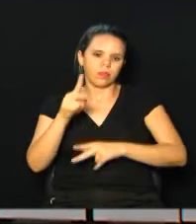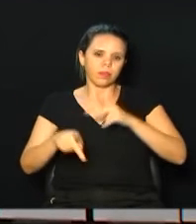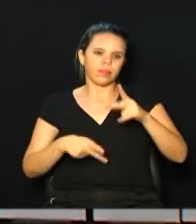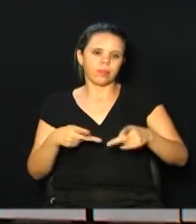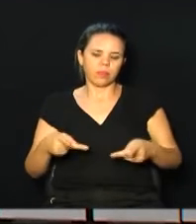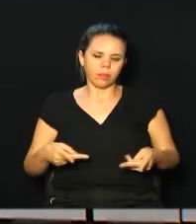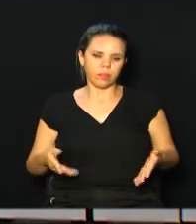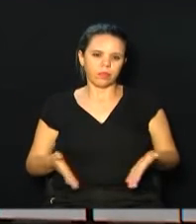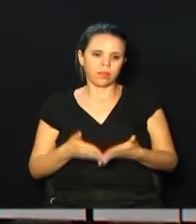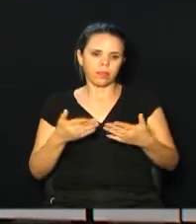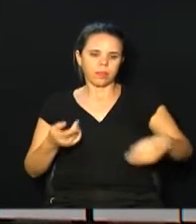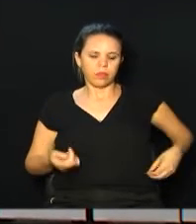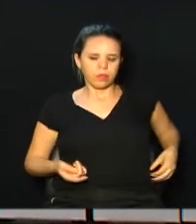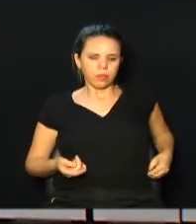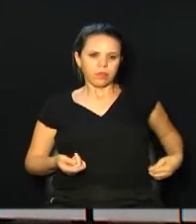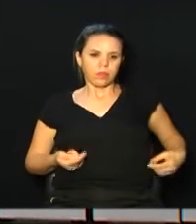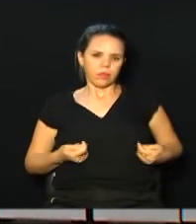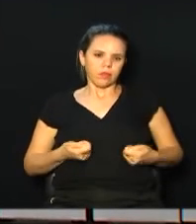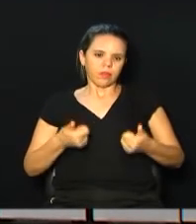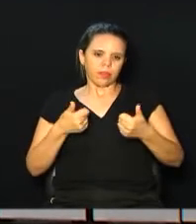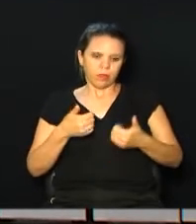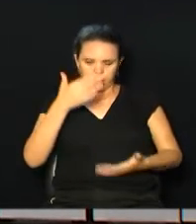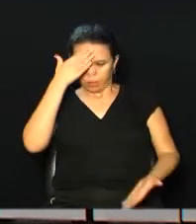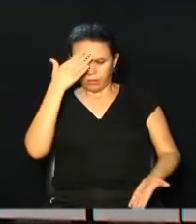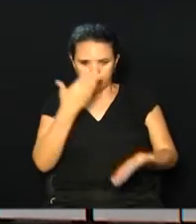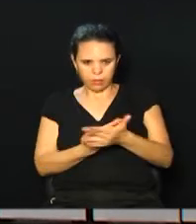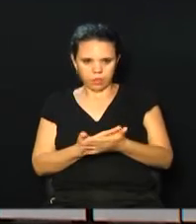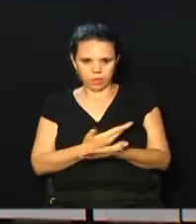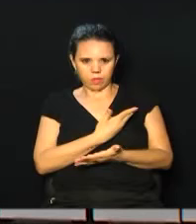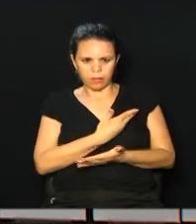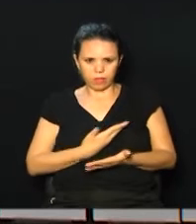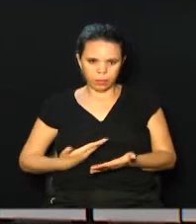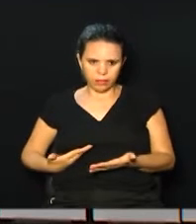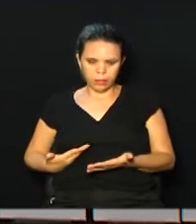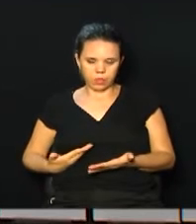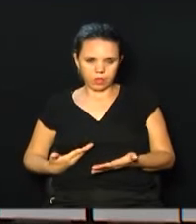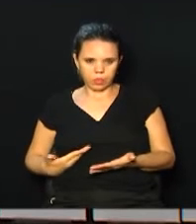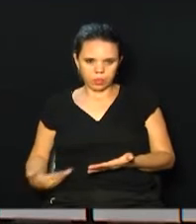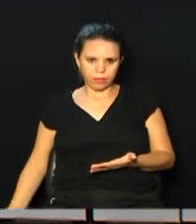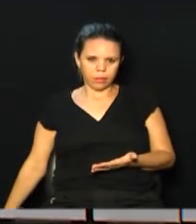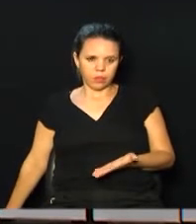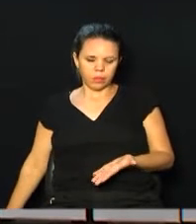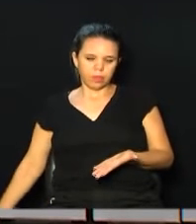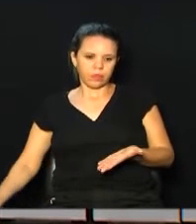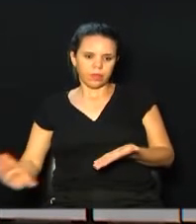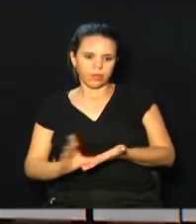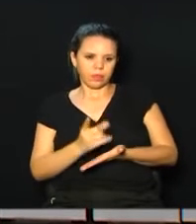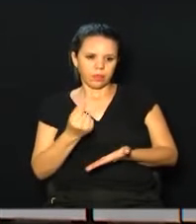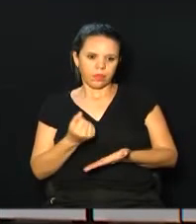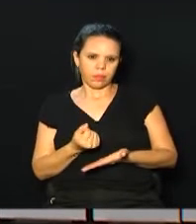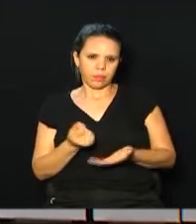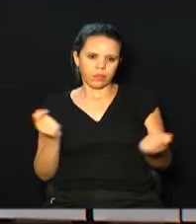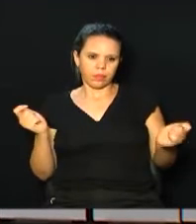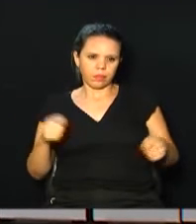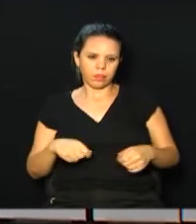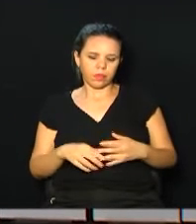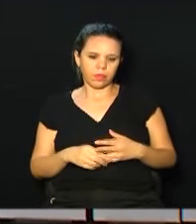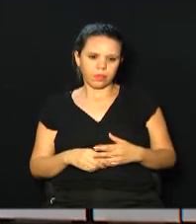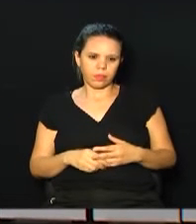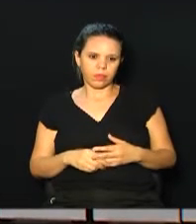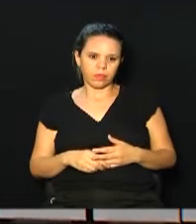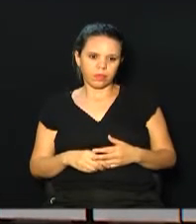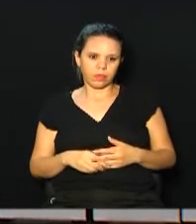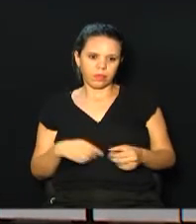né, com a ajuda de todos. Então, nós acreditamos no Poder Executivo, no empréstimo, na capacidade